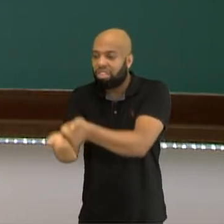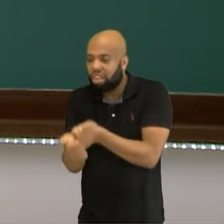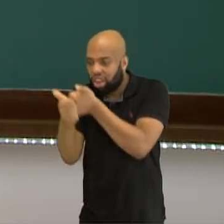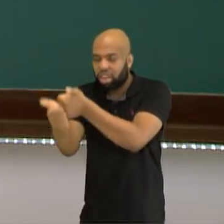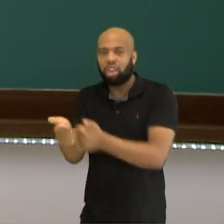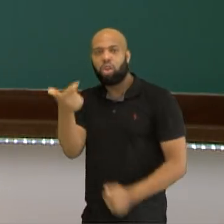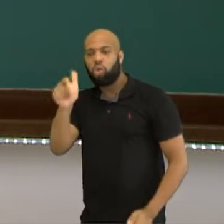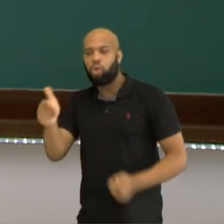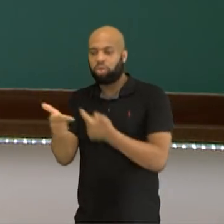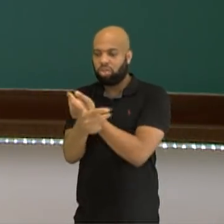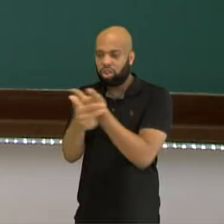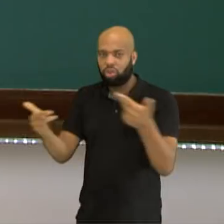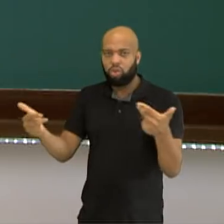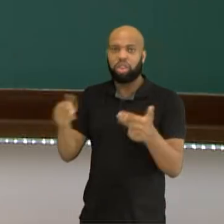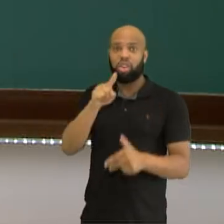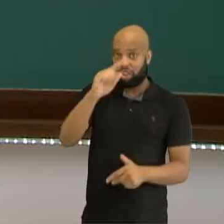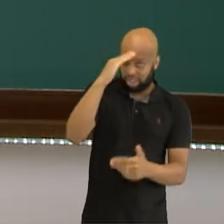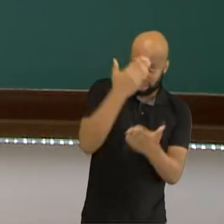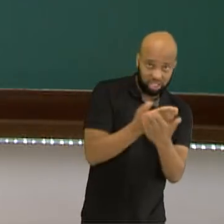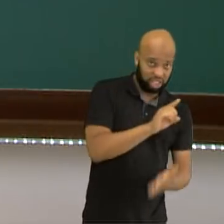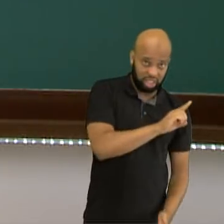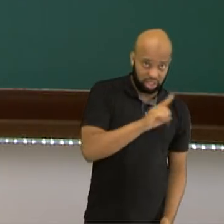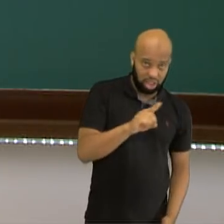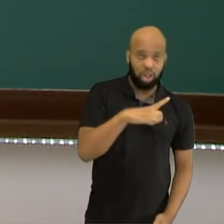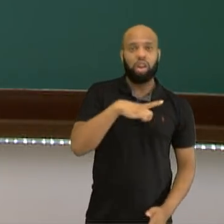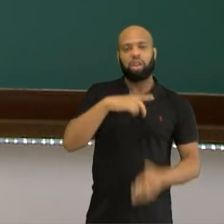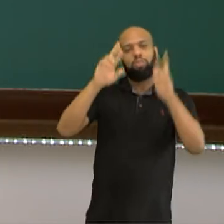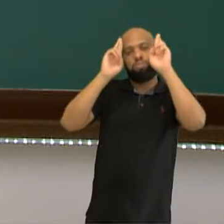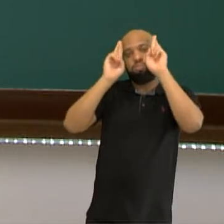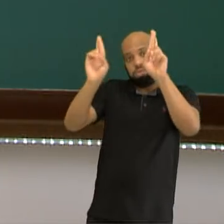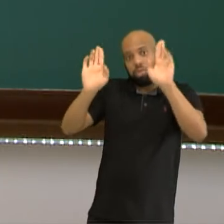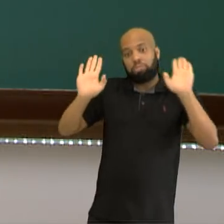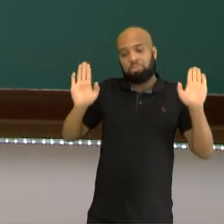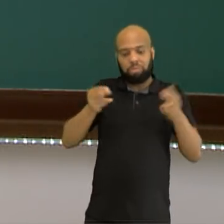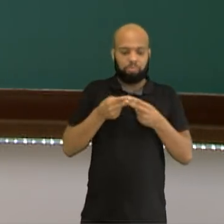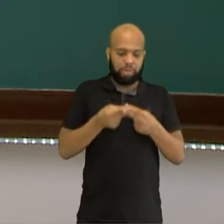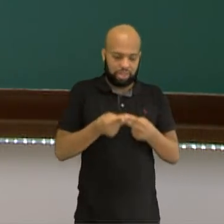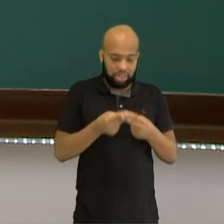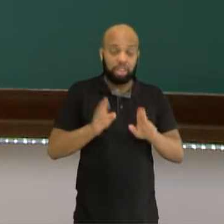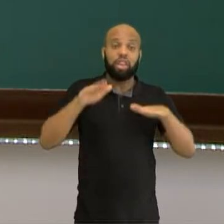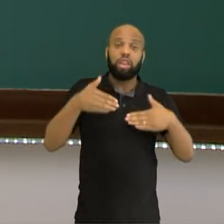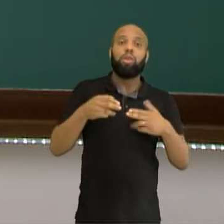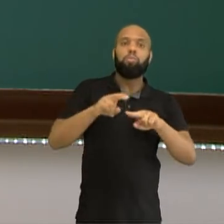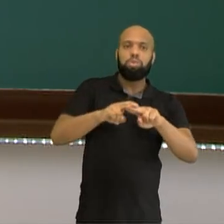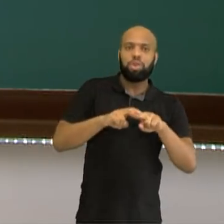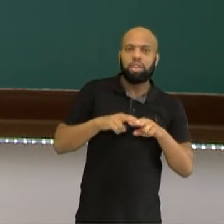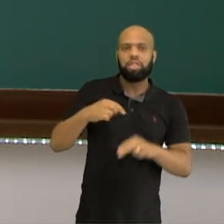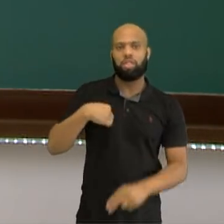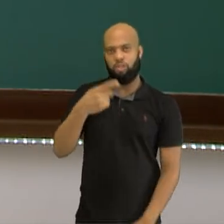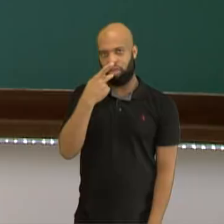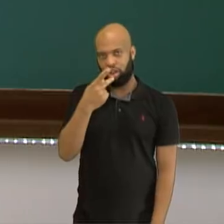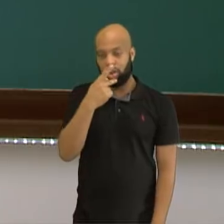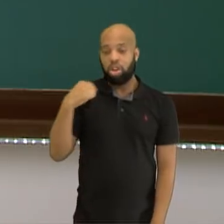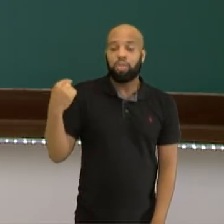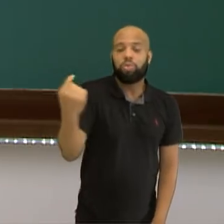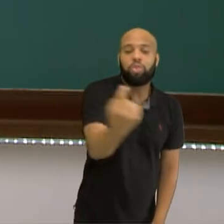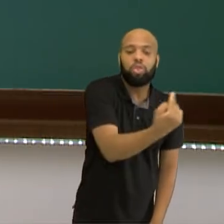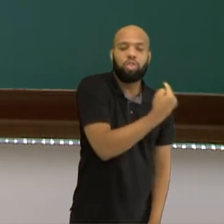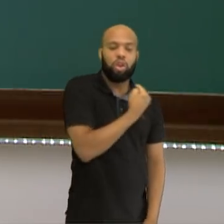outra coisa que você não acredita, a gente tem que respeitar. Por isso que eu digo para vocês, nós,